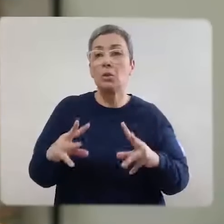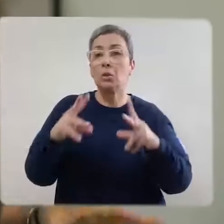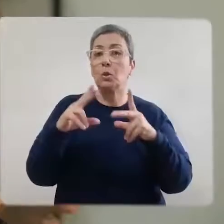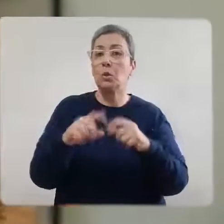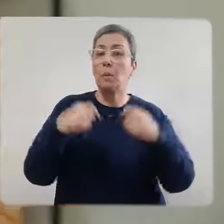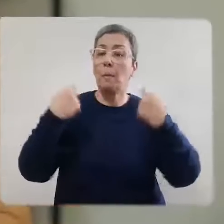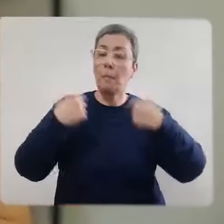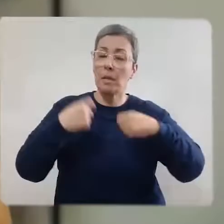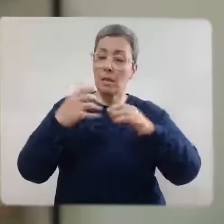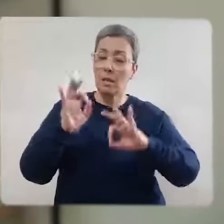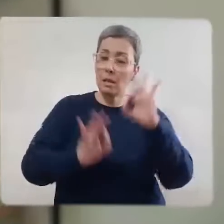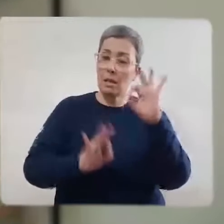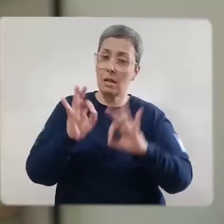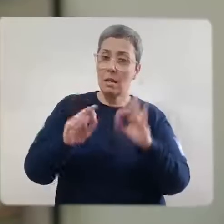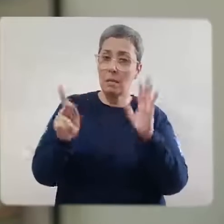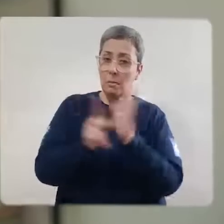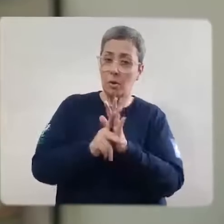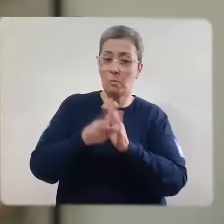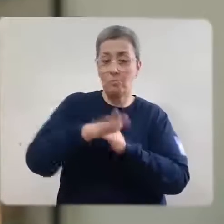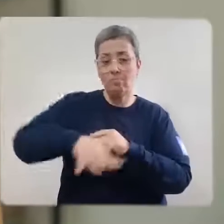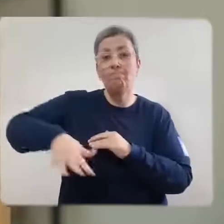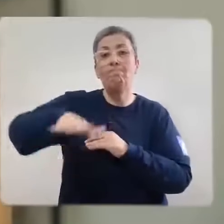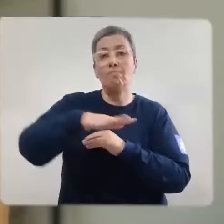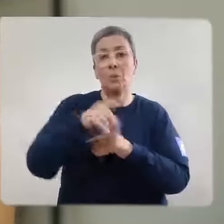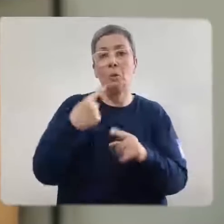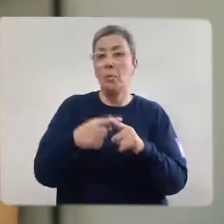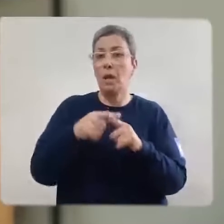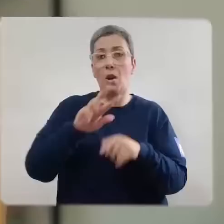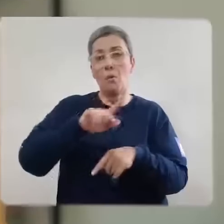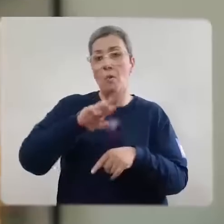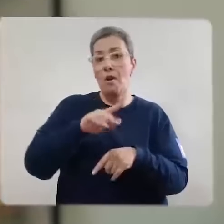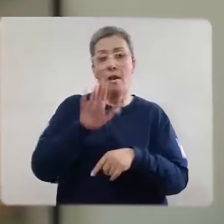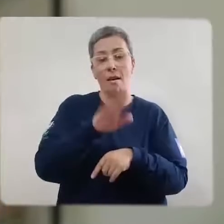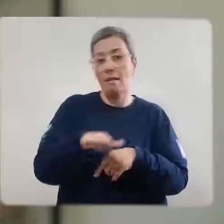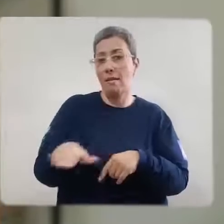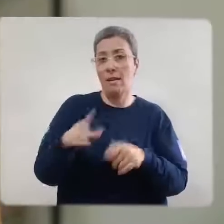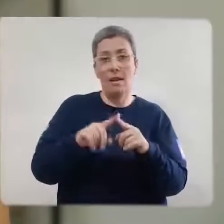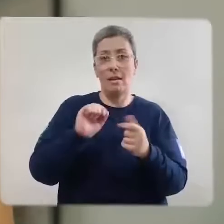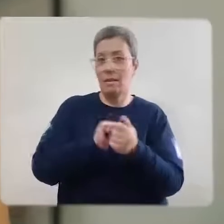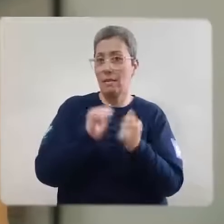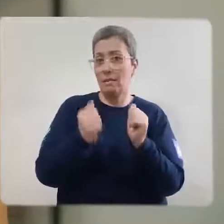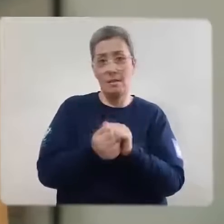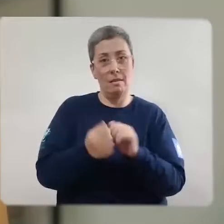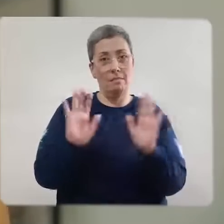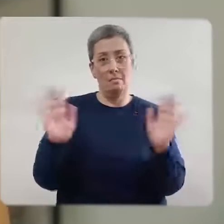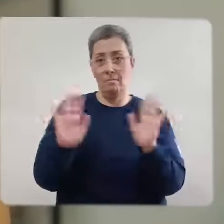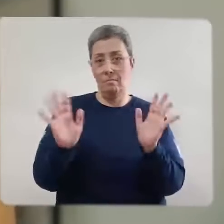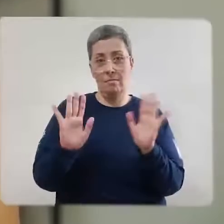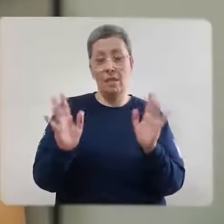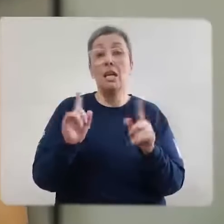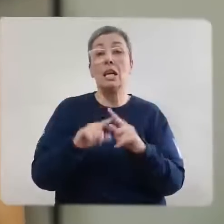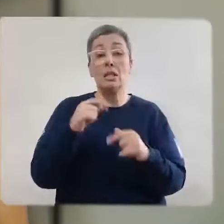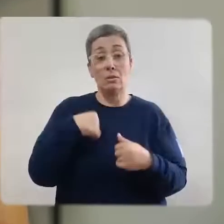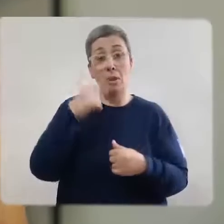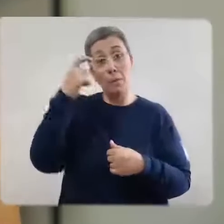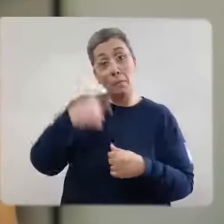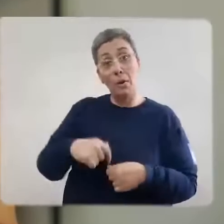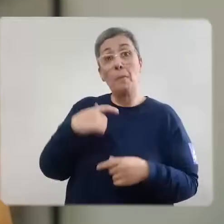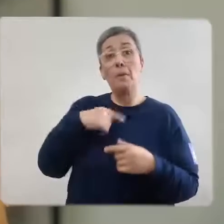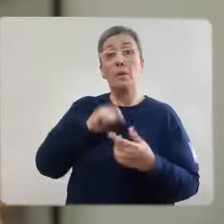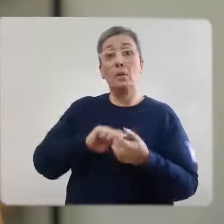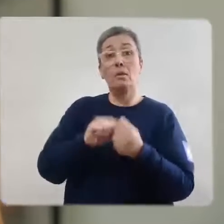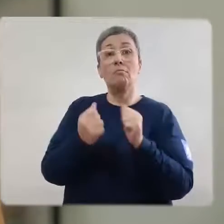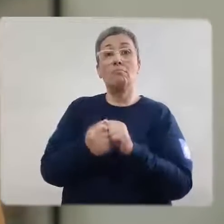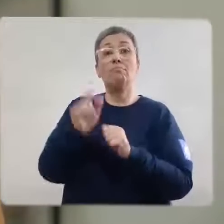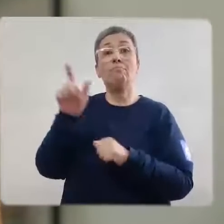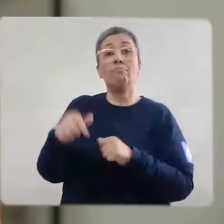tudo isso deve ser preparado pelo próprio ambiente, porque não é a criança que tem que se adequar à minha atividade. É eu que preciso